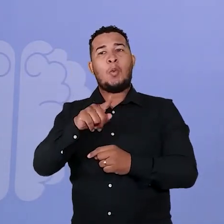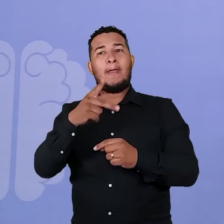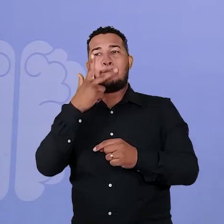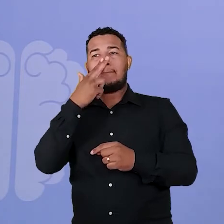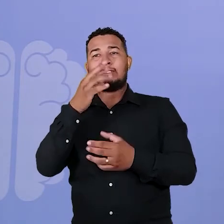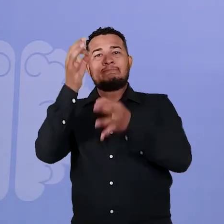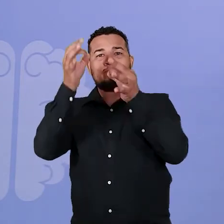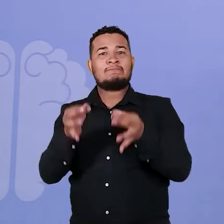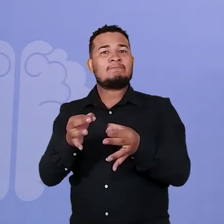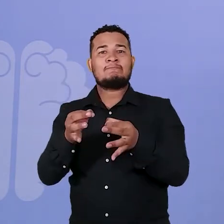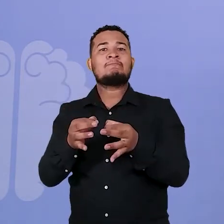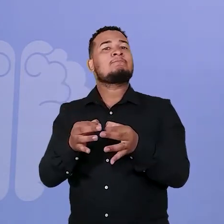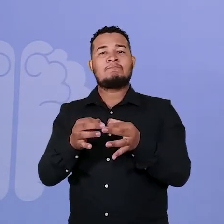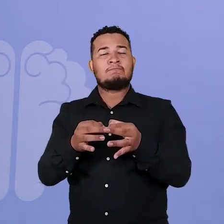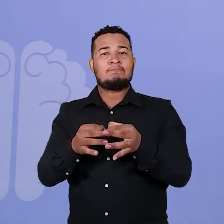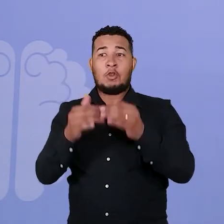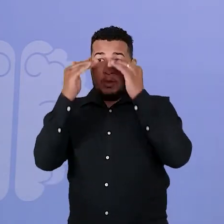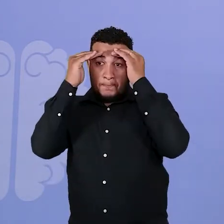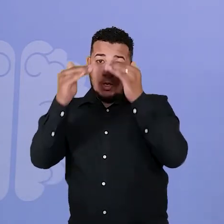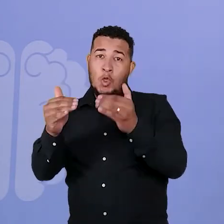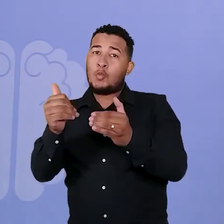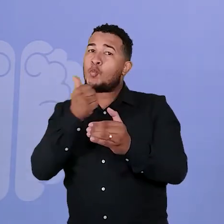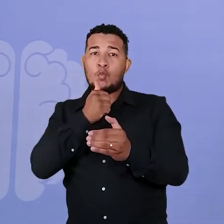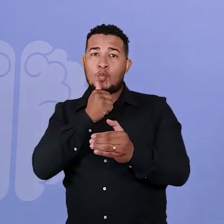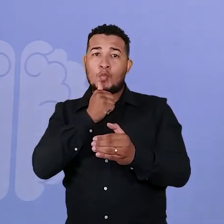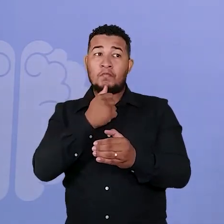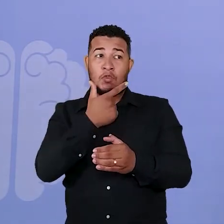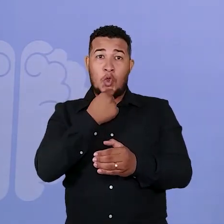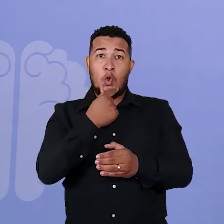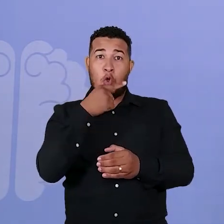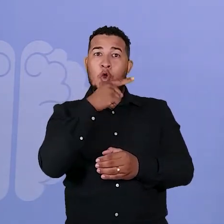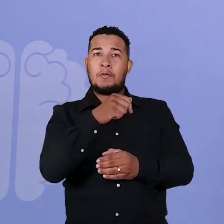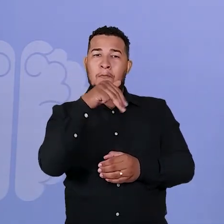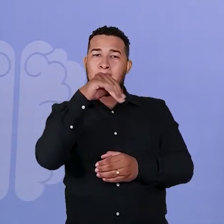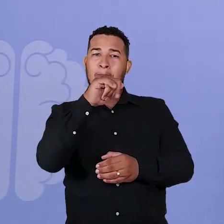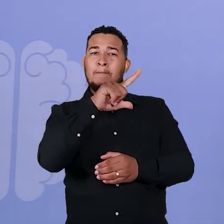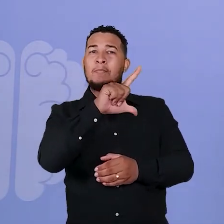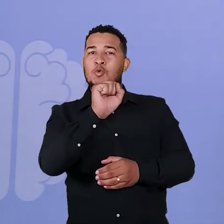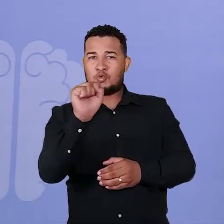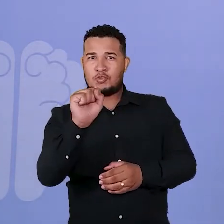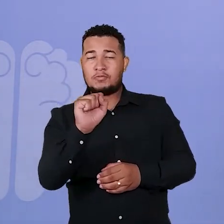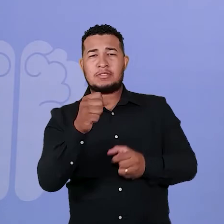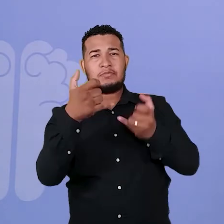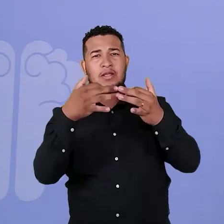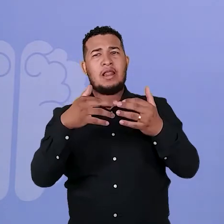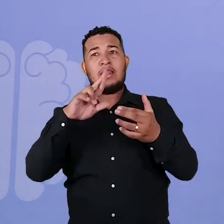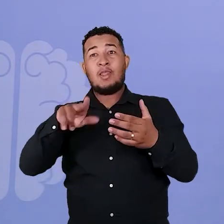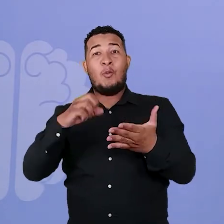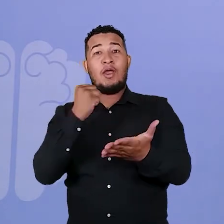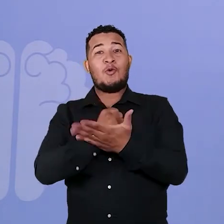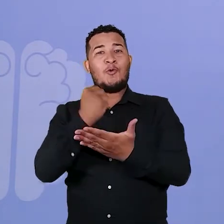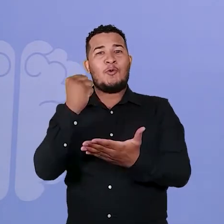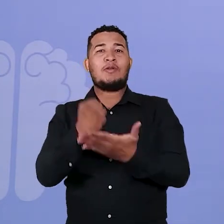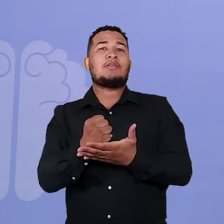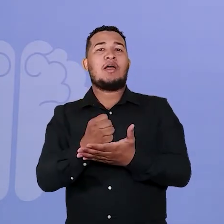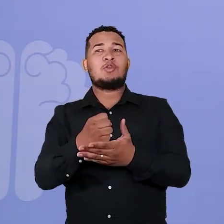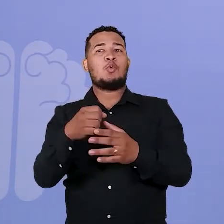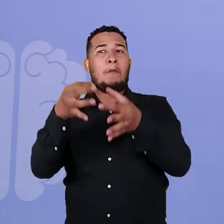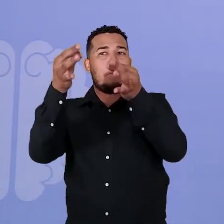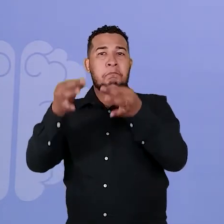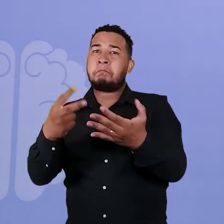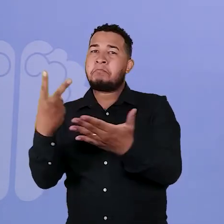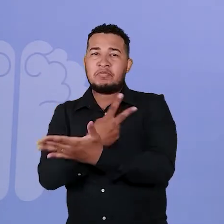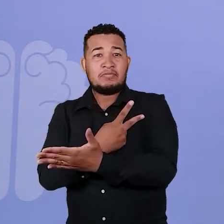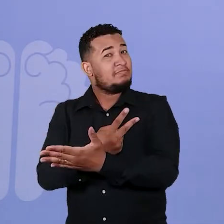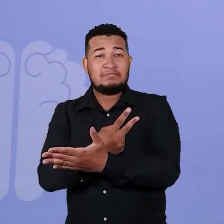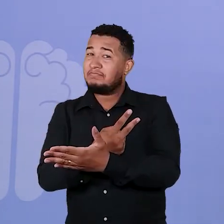não está sendo cumprido. O Charles Mills vai argumentar que não se trata do contrato social